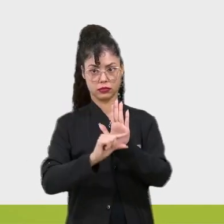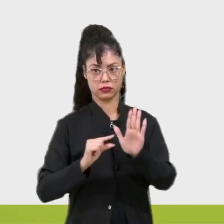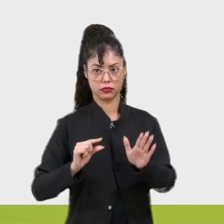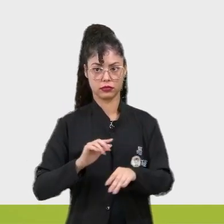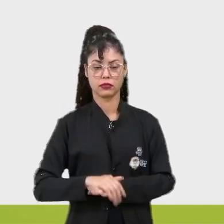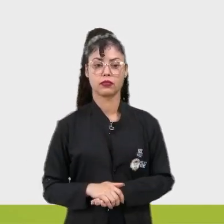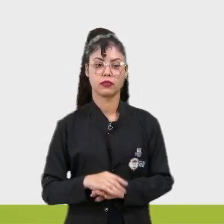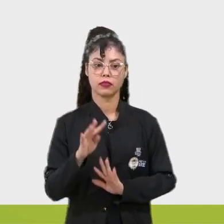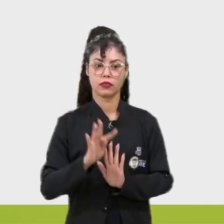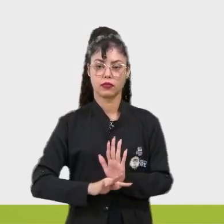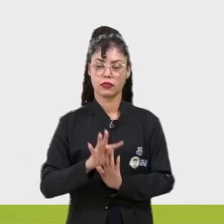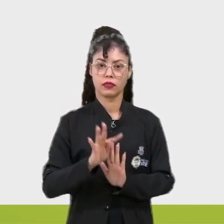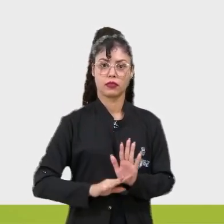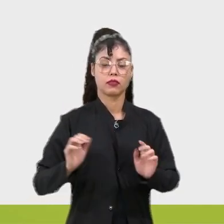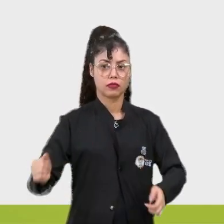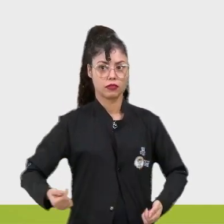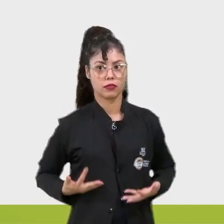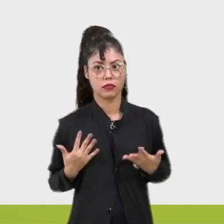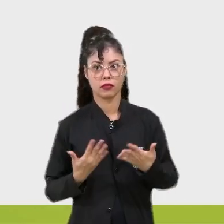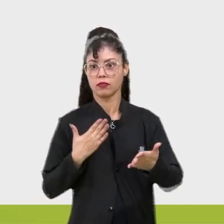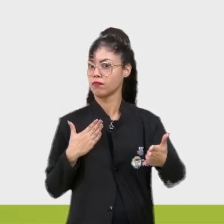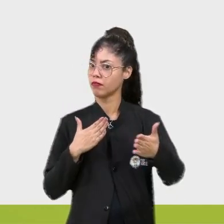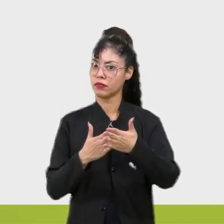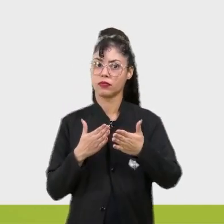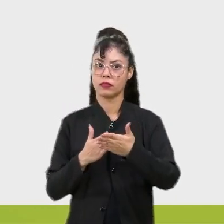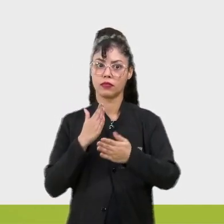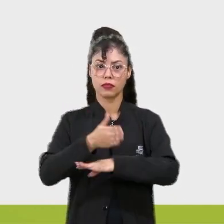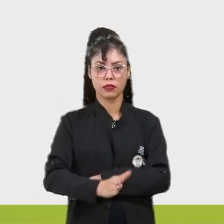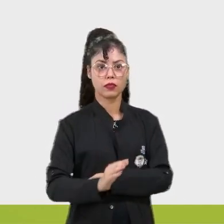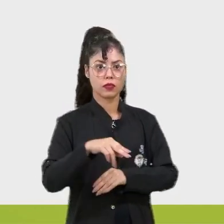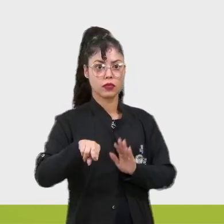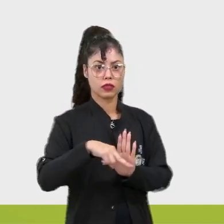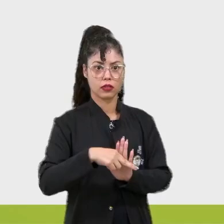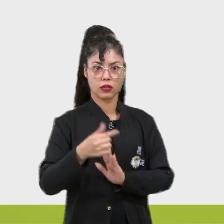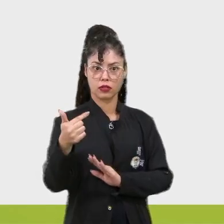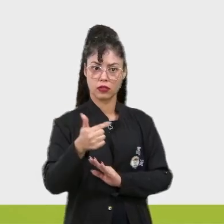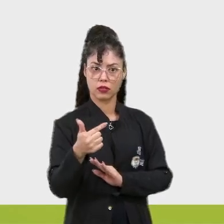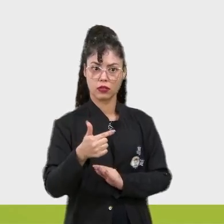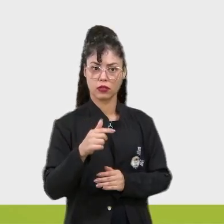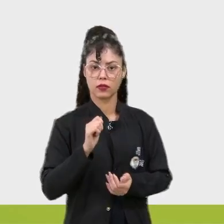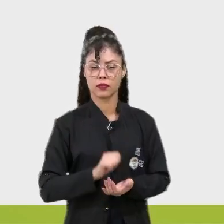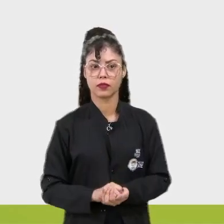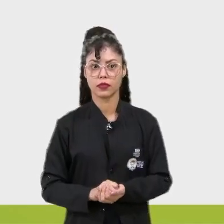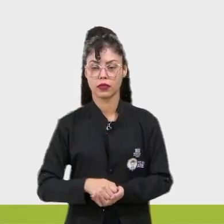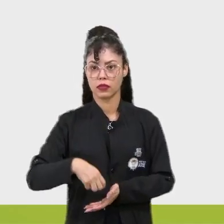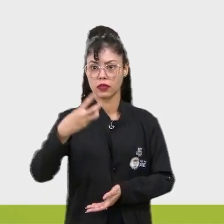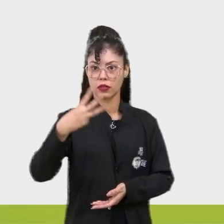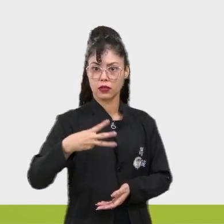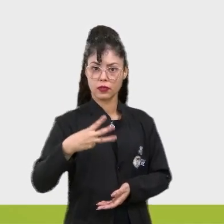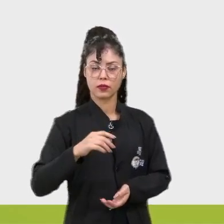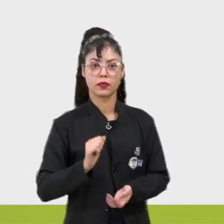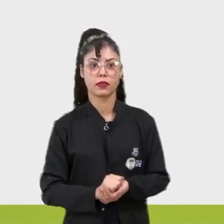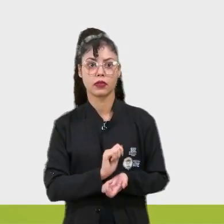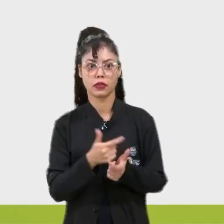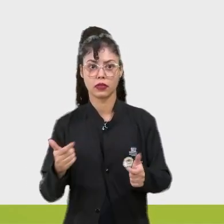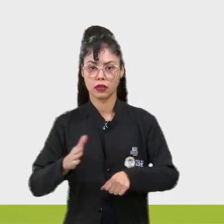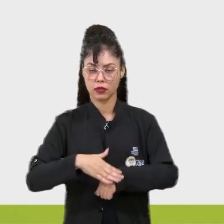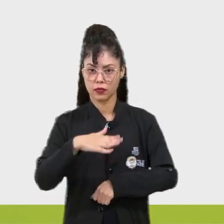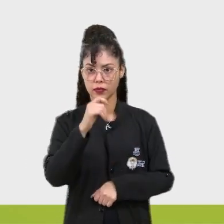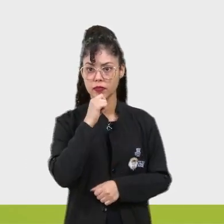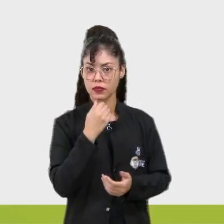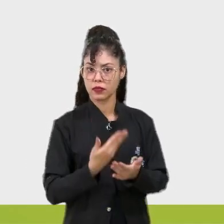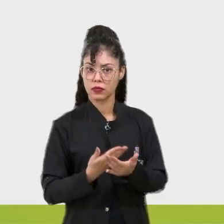cópia dos textos motivadores não devem ultrapassar, né, o nível 2. Nível 3, a maioria dos